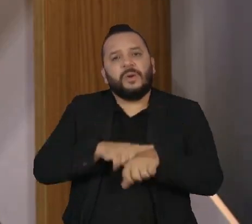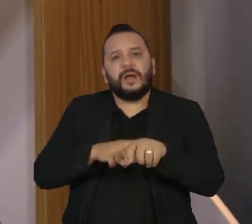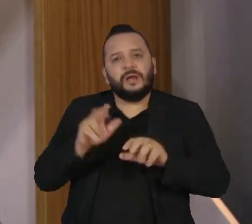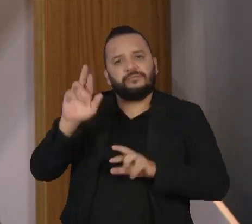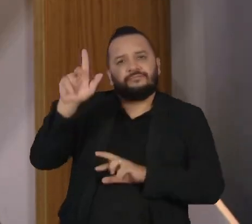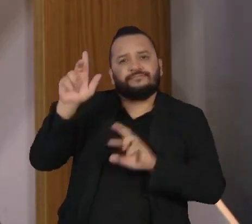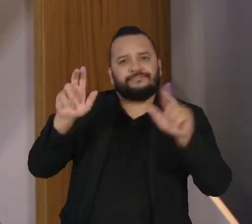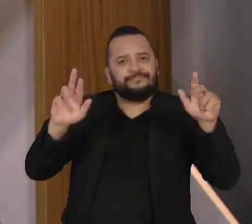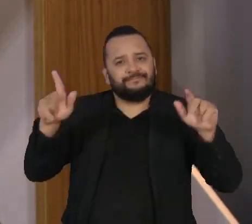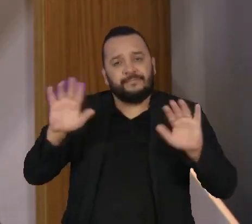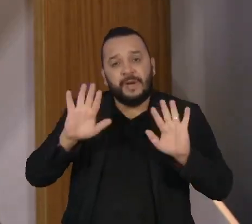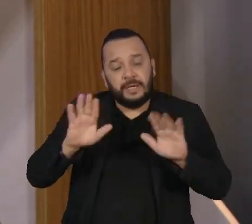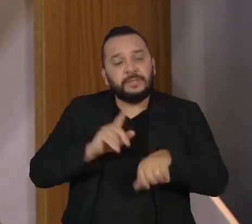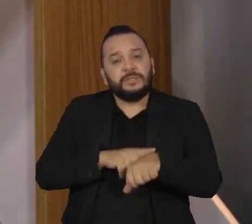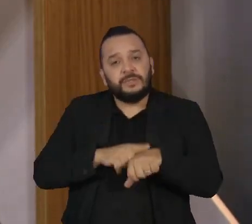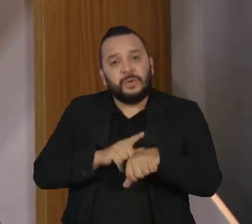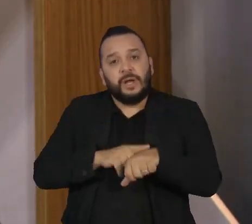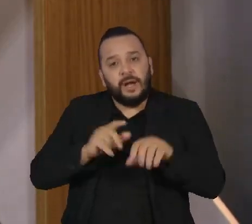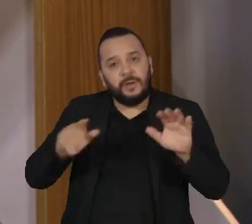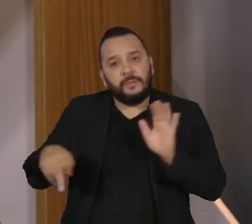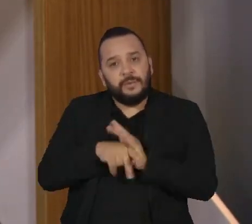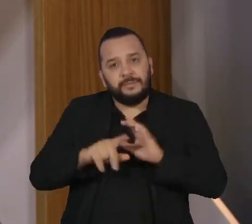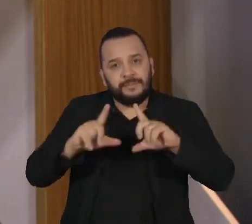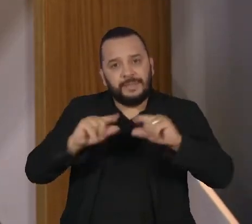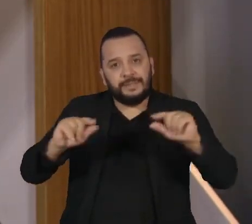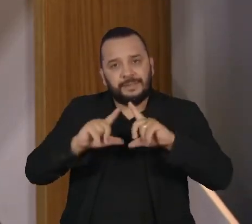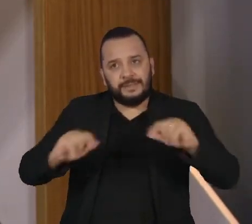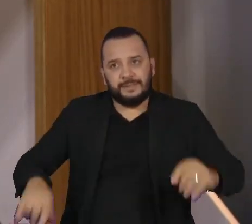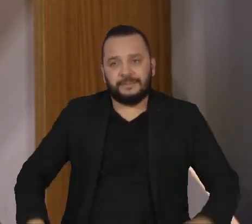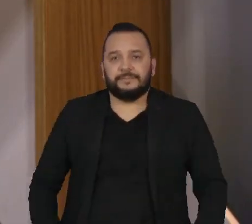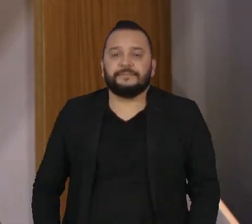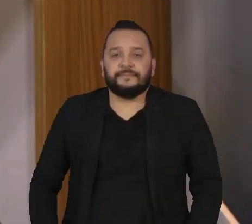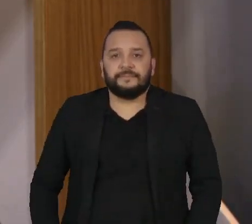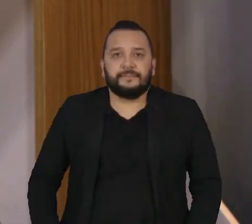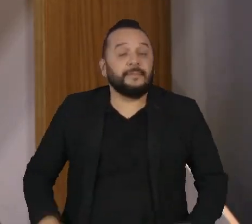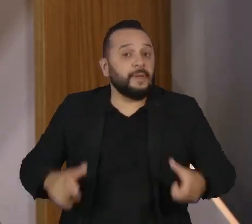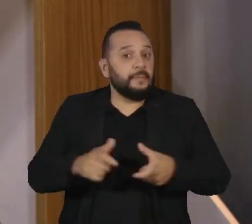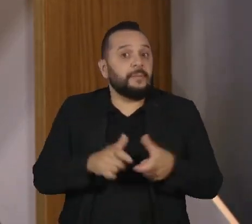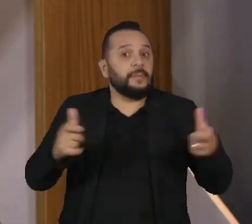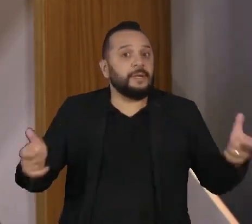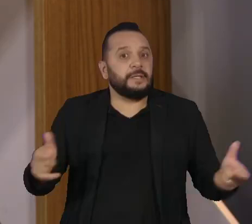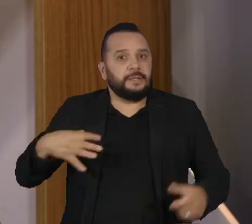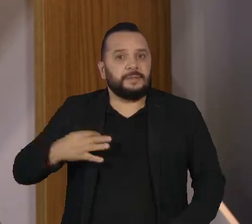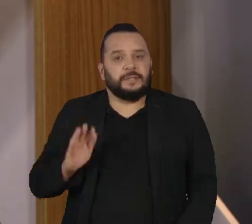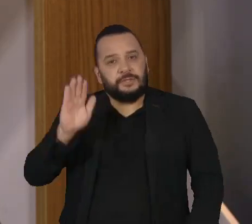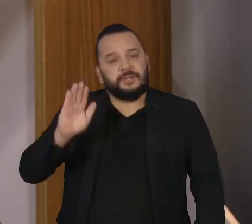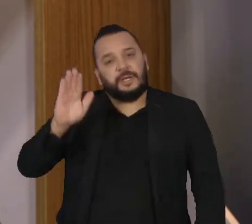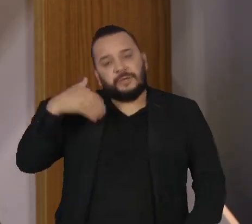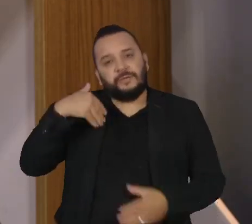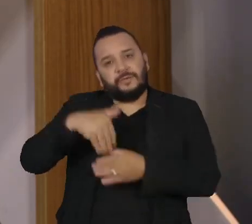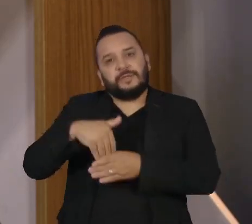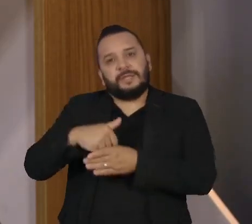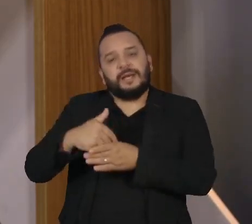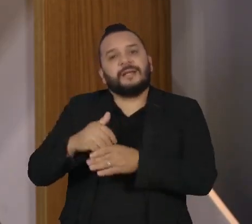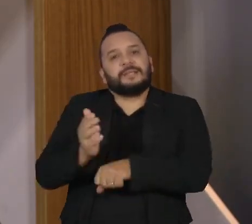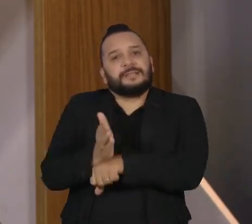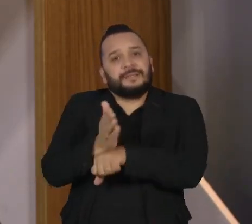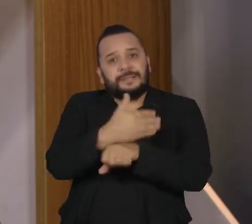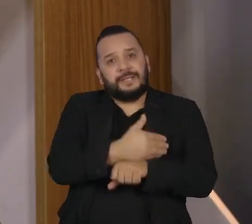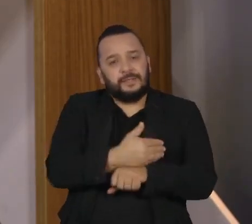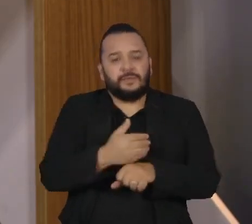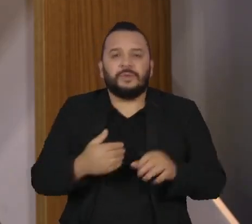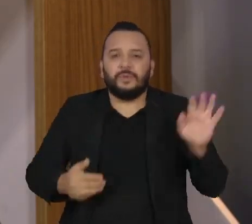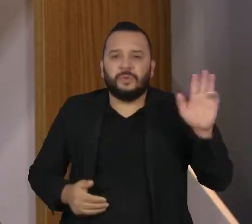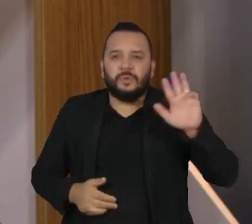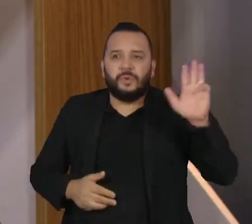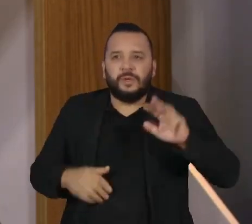e a maioria dos candidatos à prefeitura das principais capitais foi as urnas logo cedo o presidente Lula também votou pela manhã